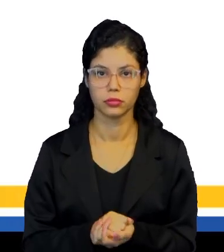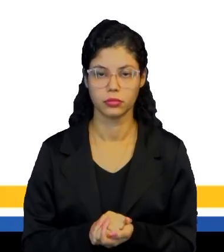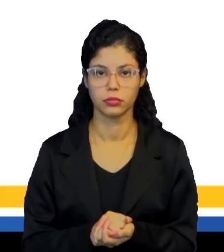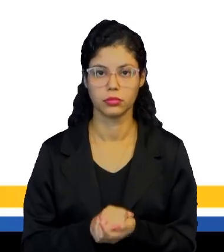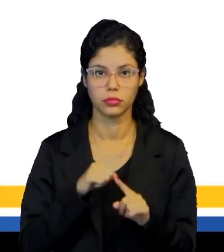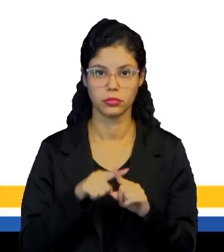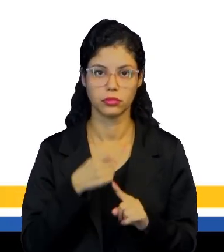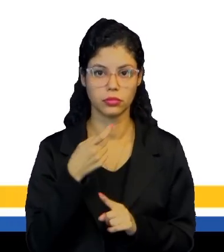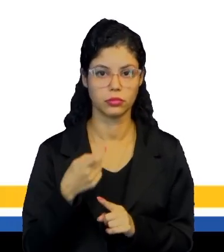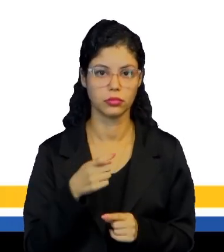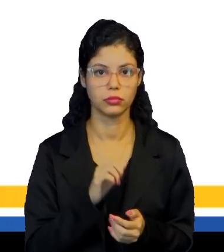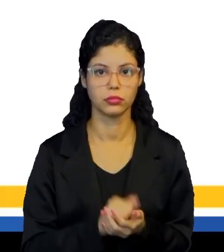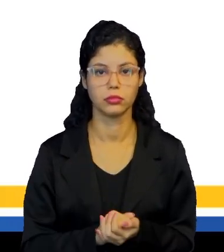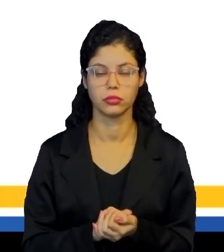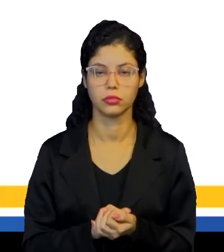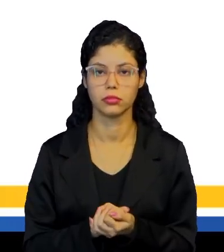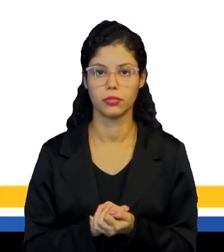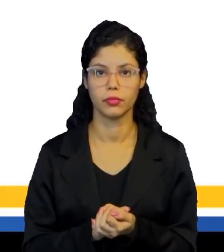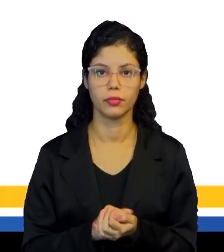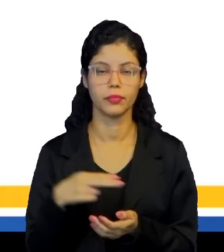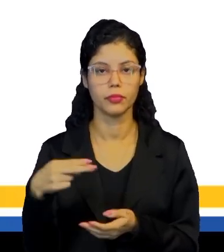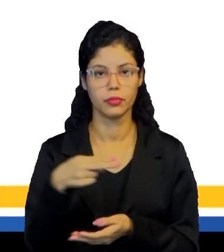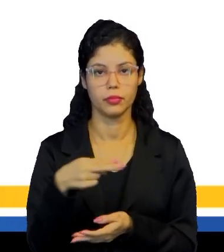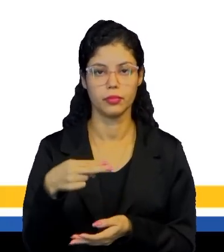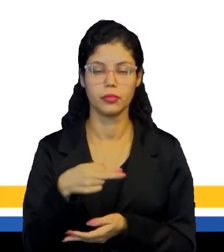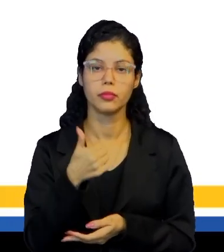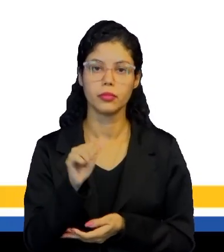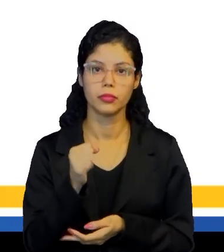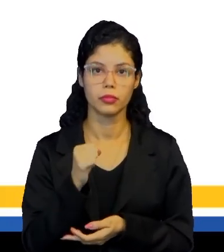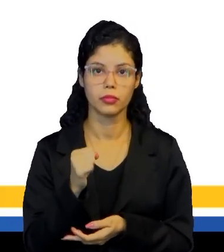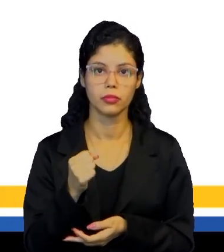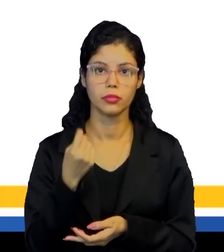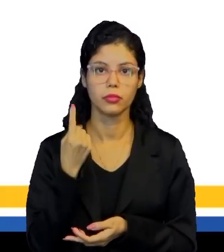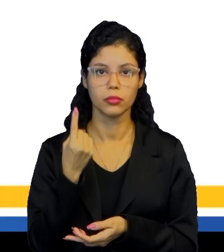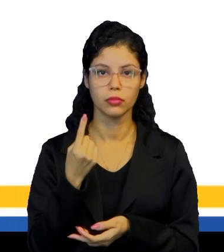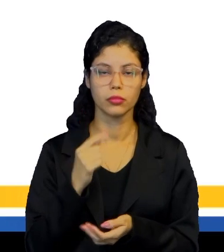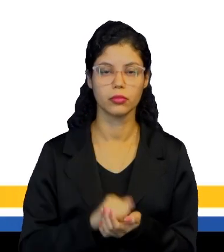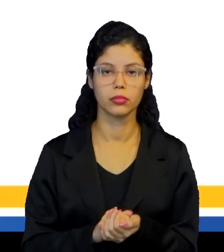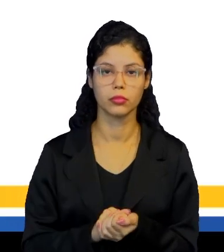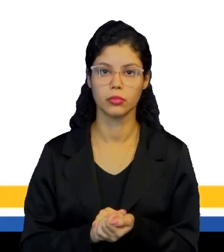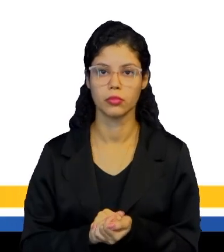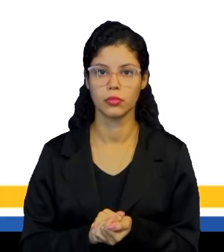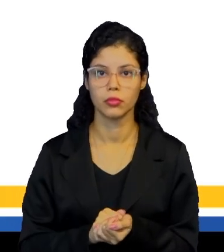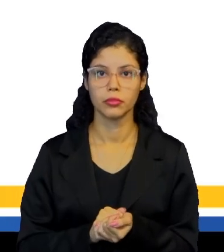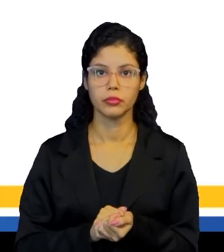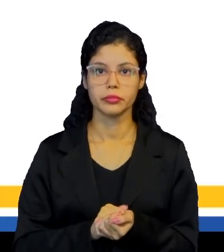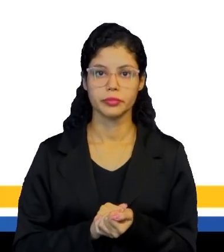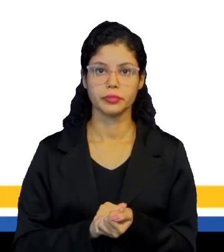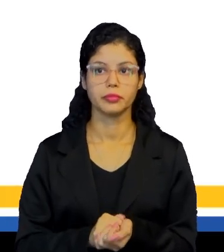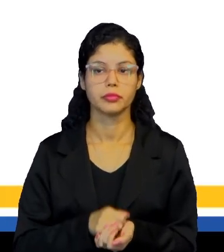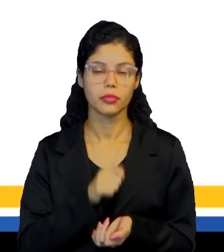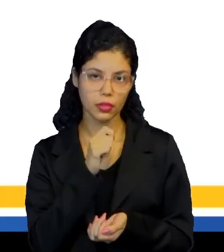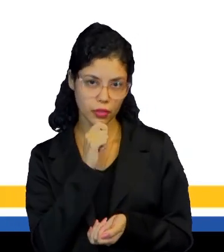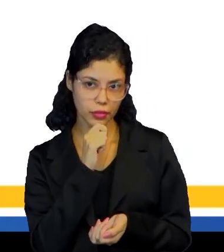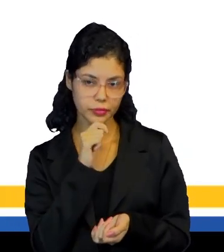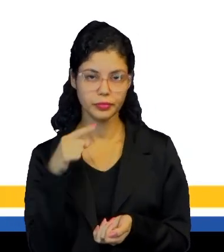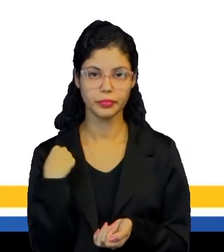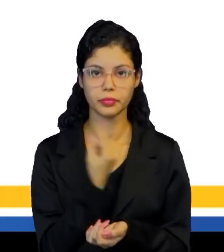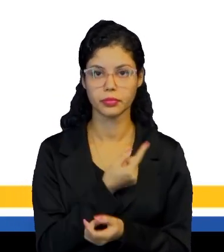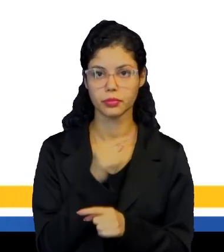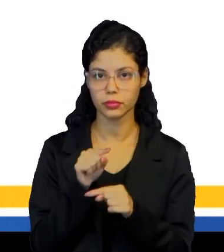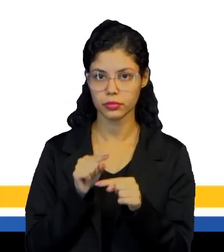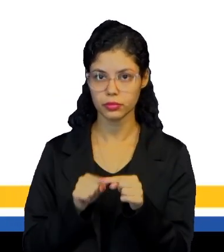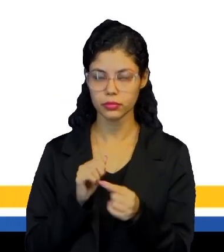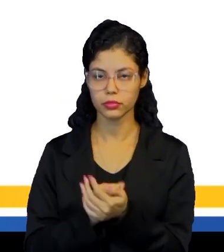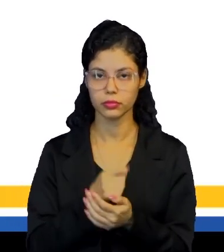x25xe quer 25 x que é igual 18 X1 = 18 e aí nós vamos fazer